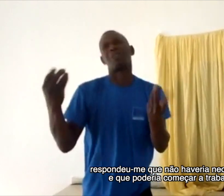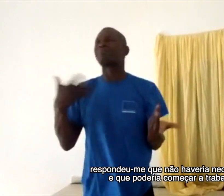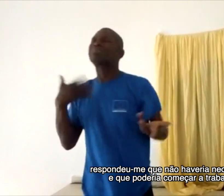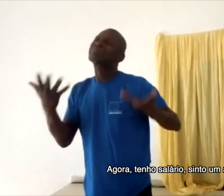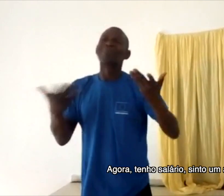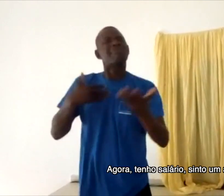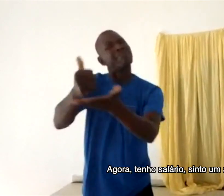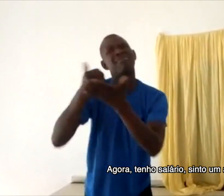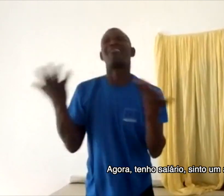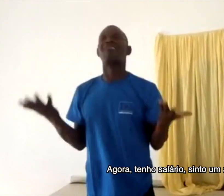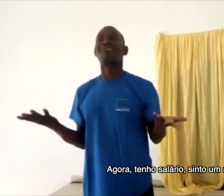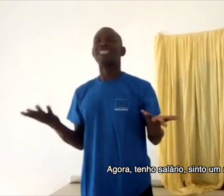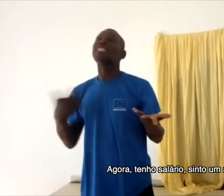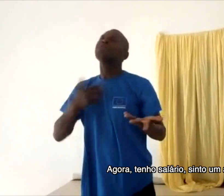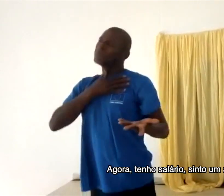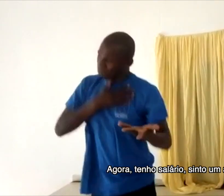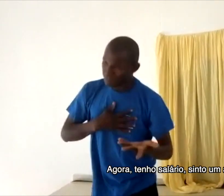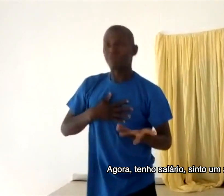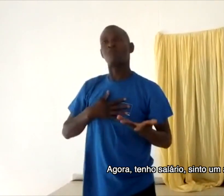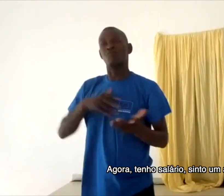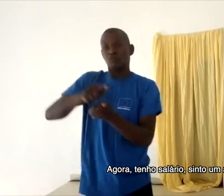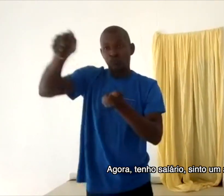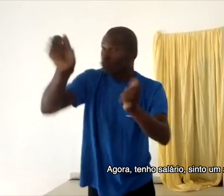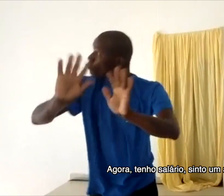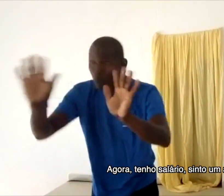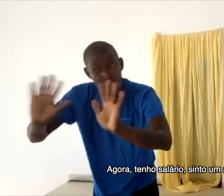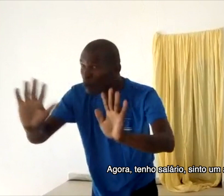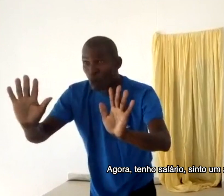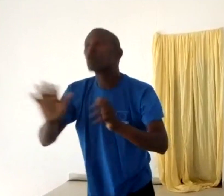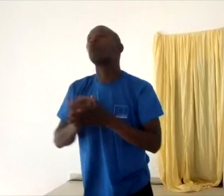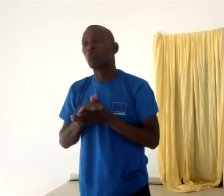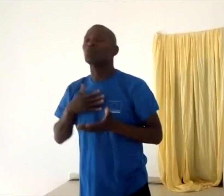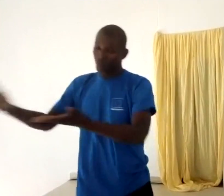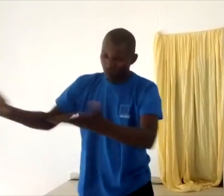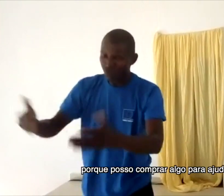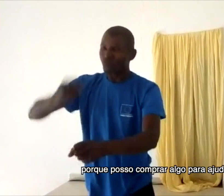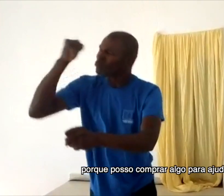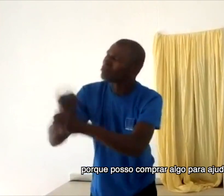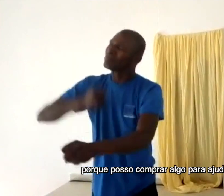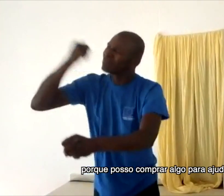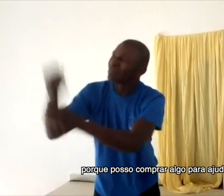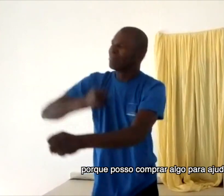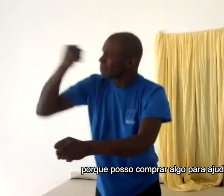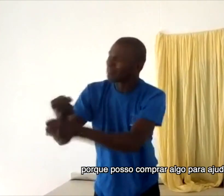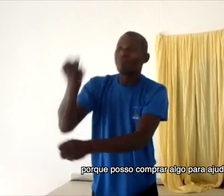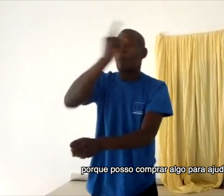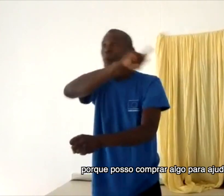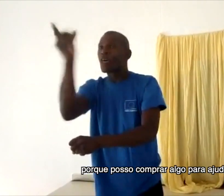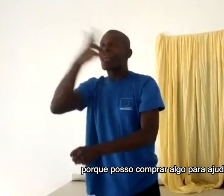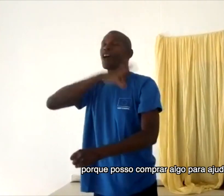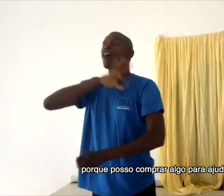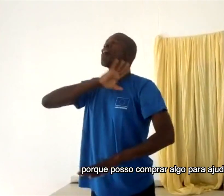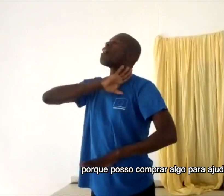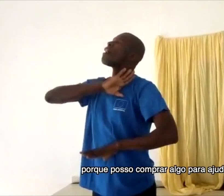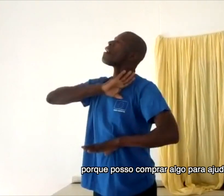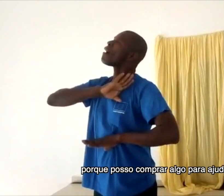trabalhar. Agora tenho salário e agora sinto um alívio e posso comprar algo para